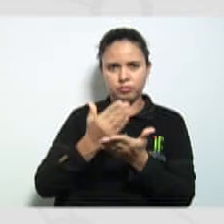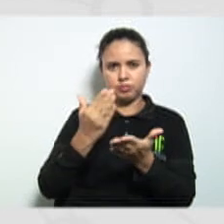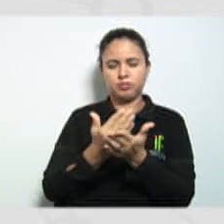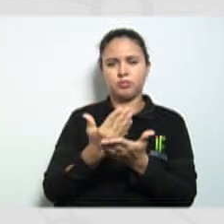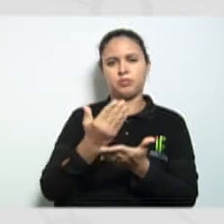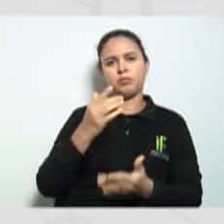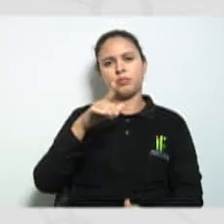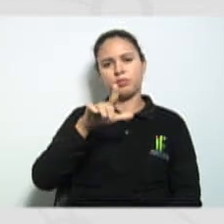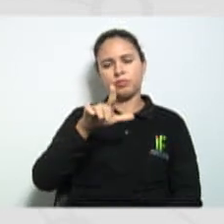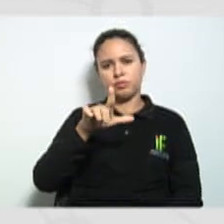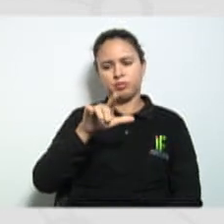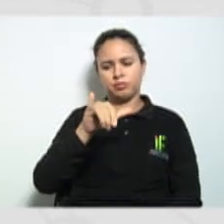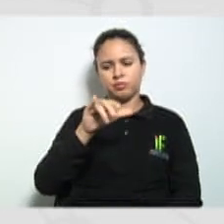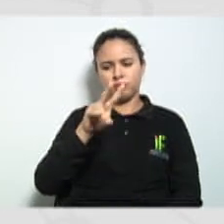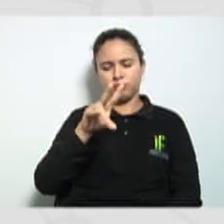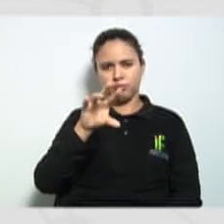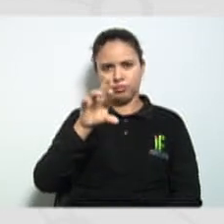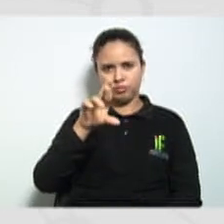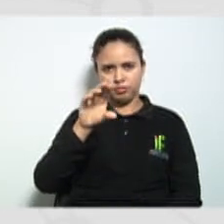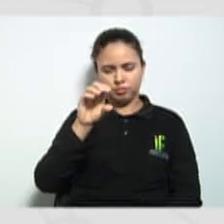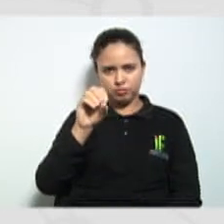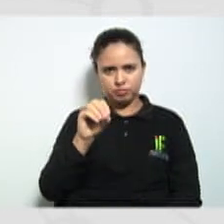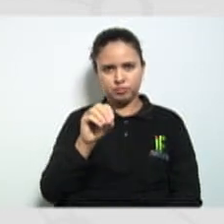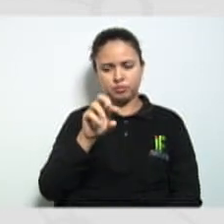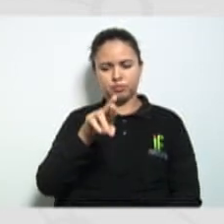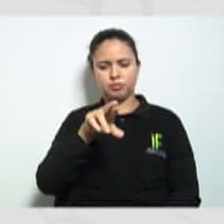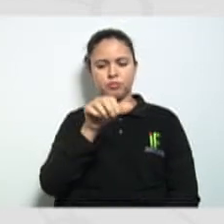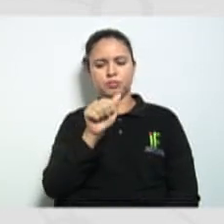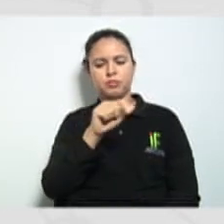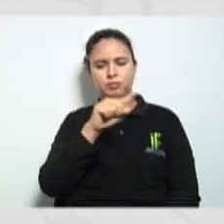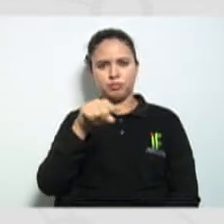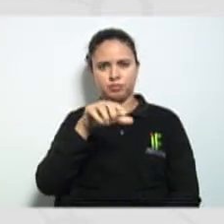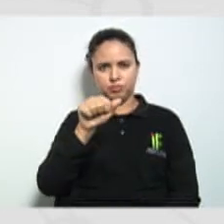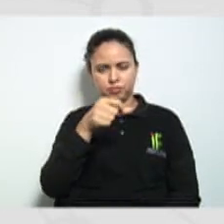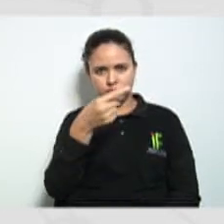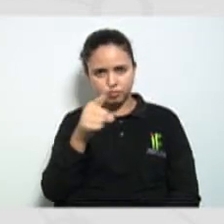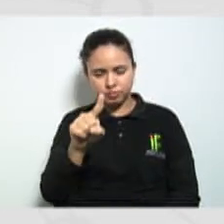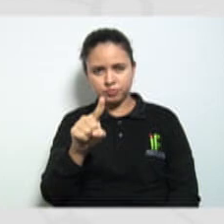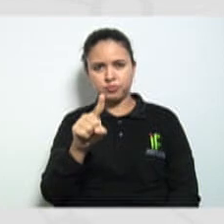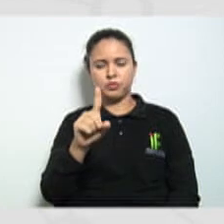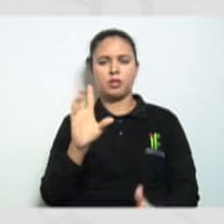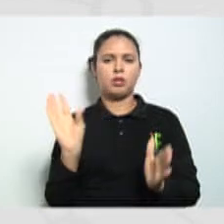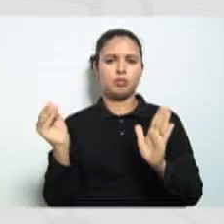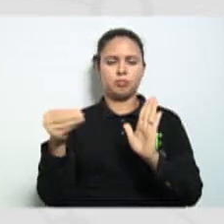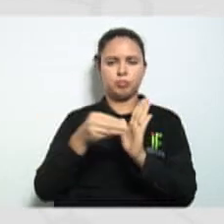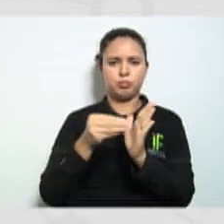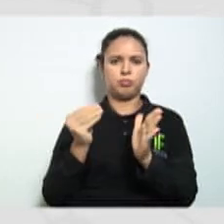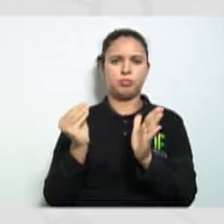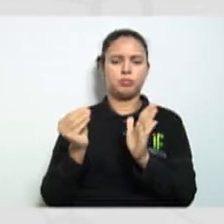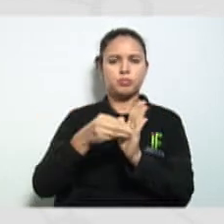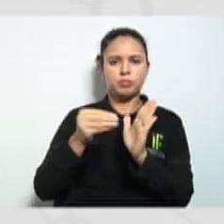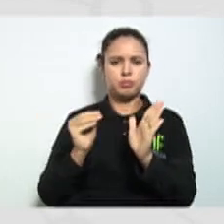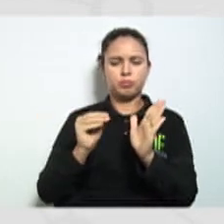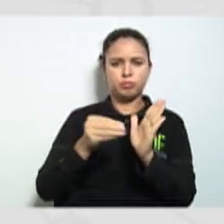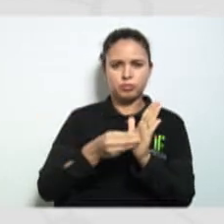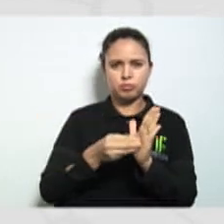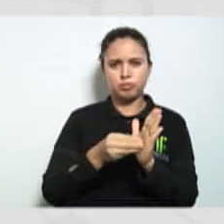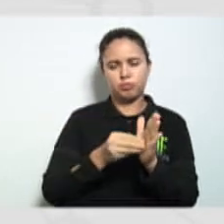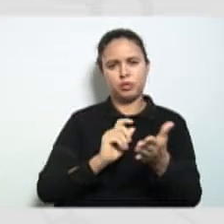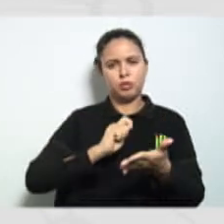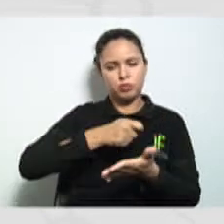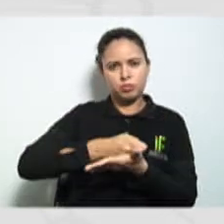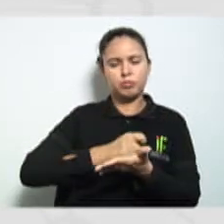a débito ou a crédito da conta, num determinado período, além do respectivo saldo. Nos razonetes